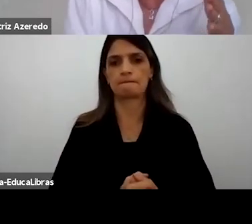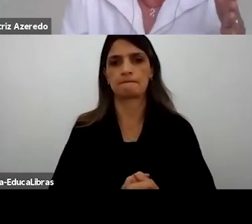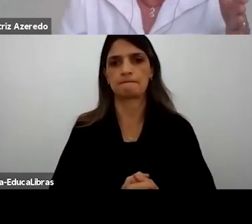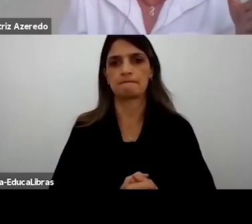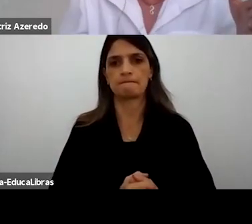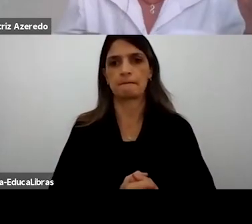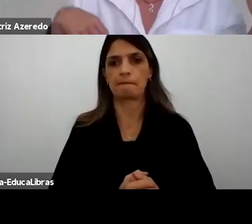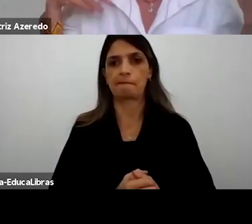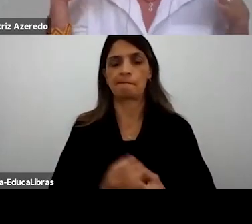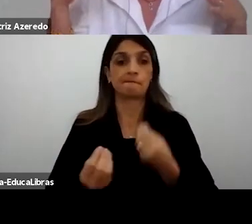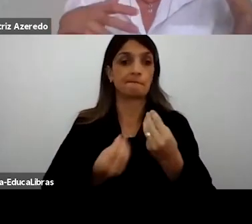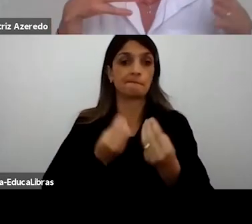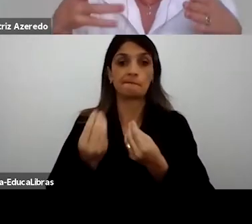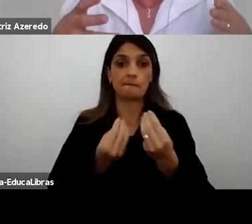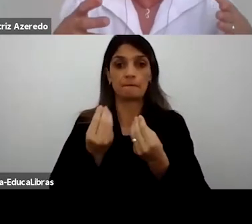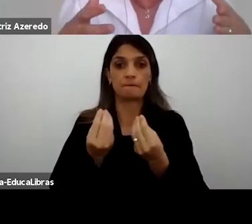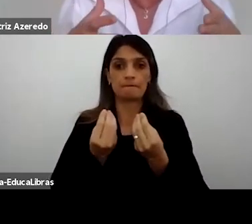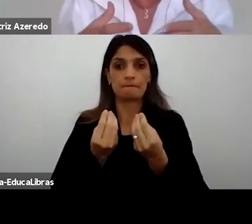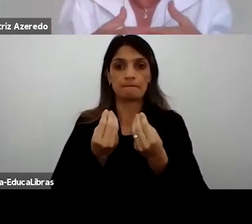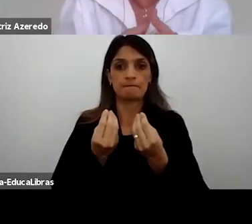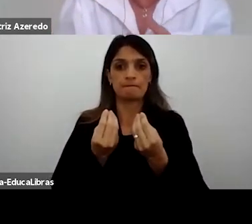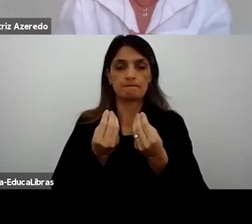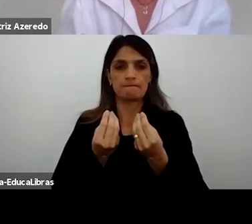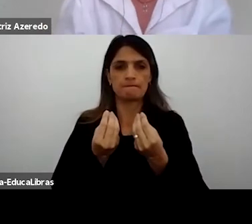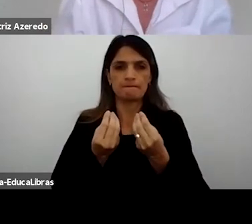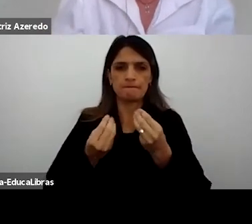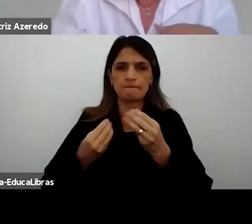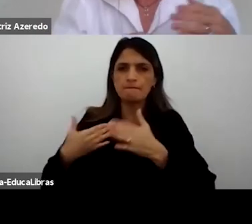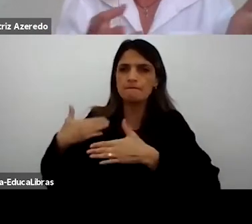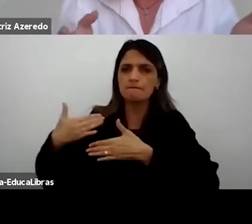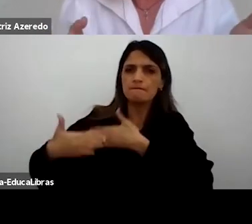navegou nesse momento, assim, quando começou a pandemia,